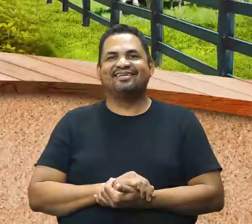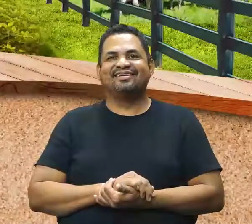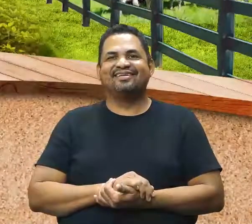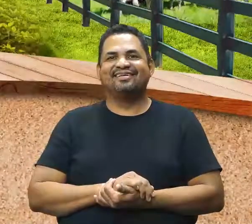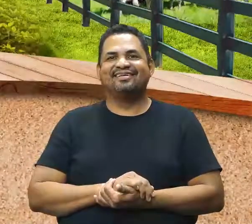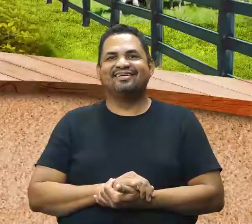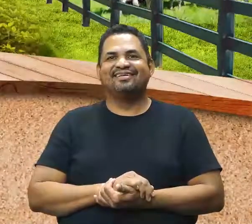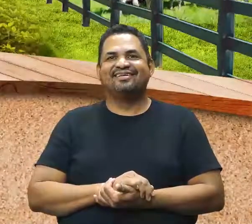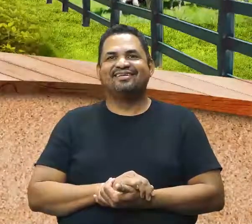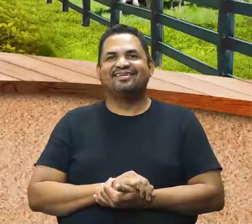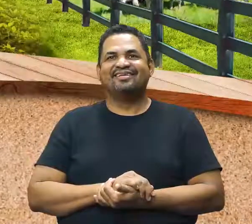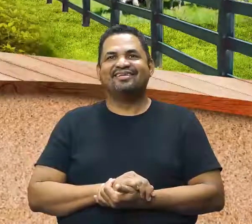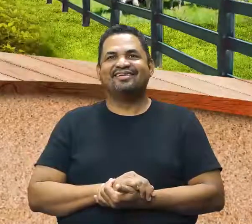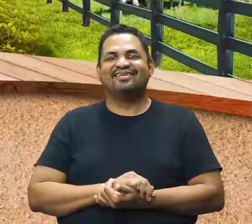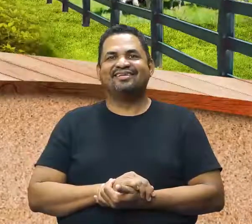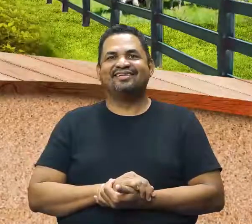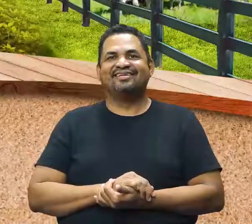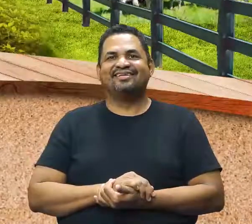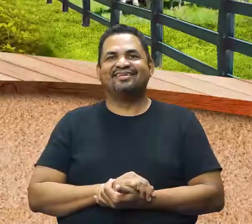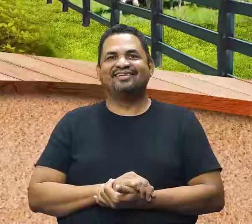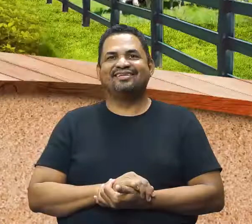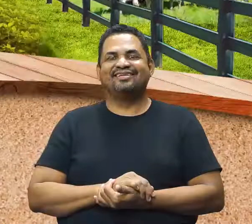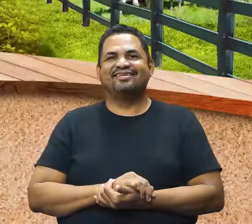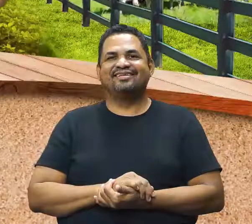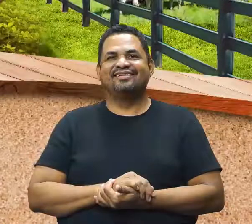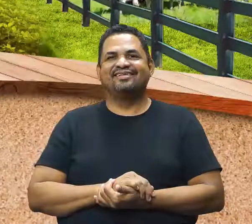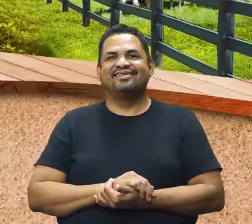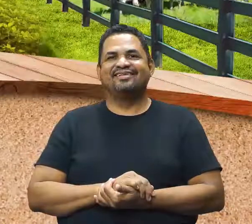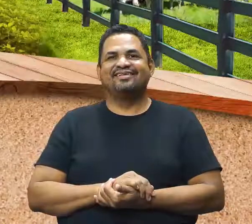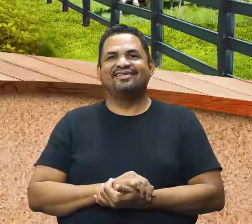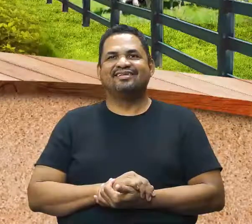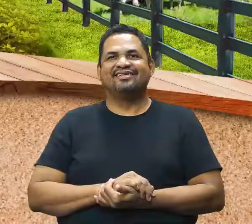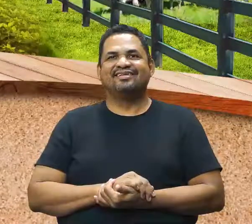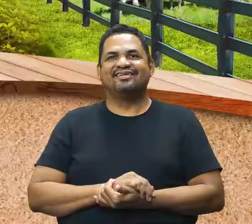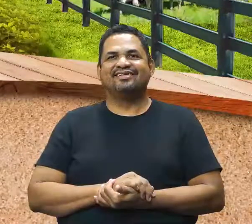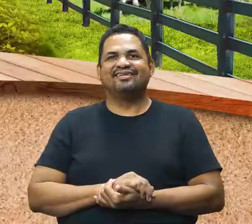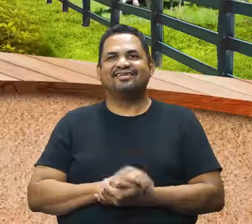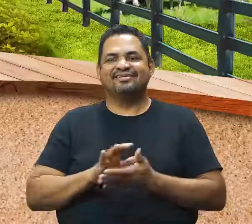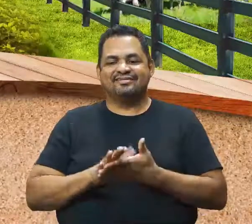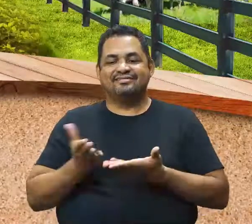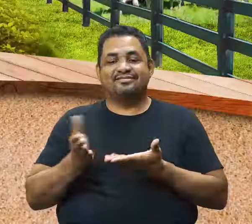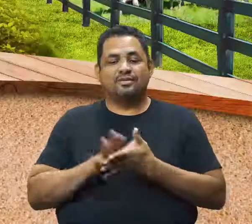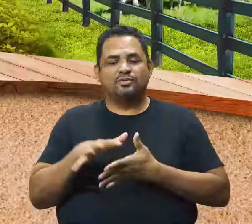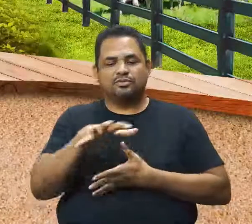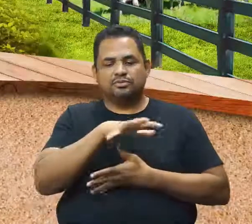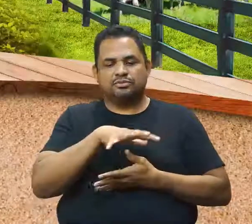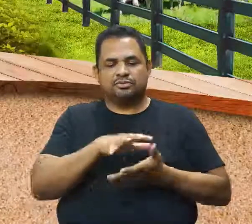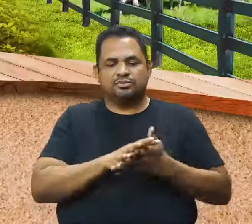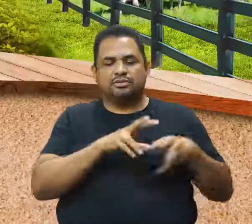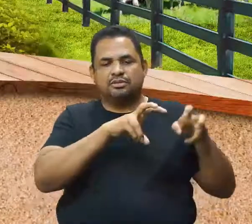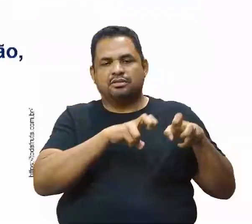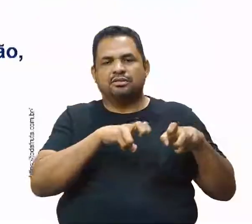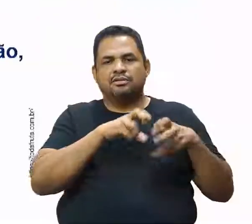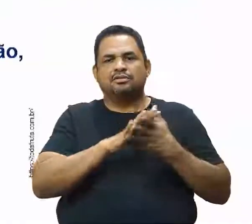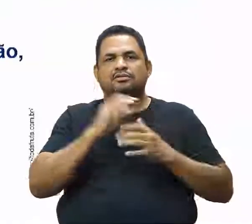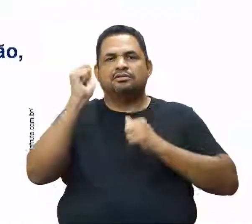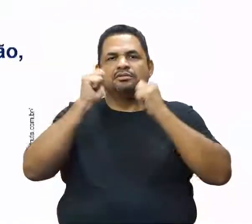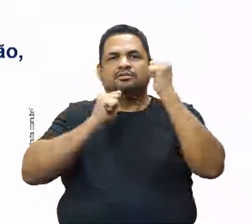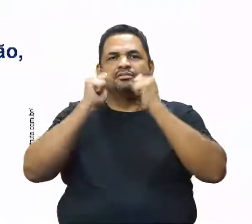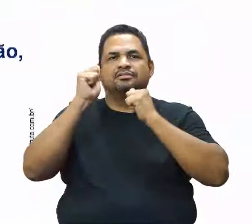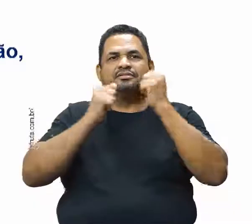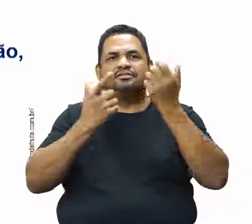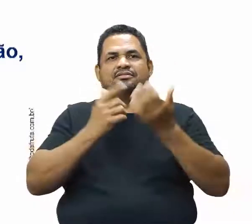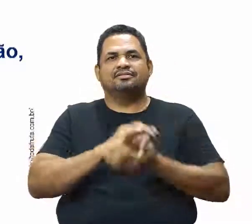Eu vou tomar mais umas aulinhas com o Sâmio. Isso, as cooperativas, tá bom? Que são os setores agroindustriais. Pode aumentar, meu querido